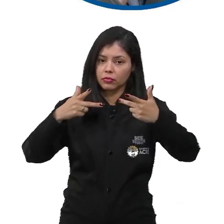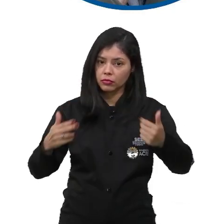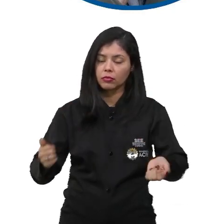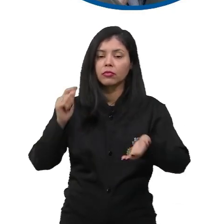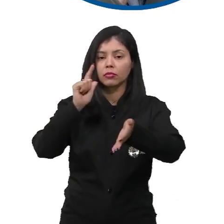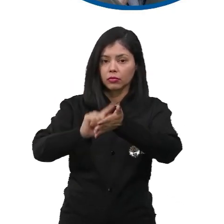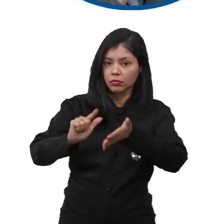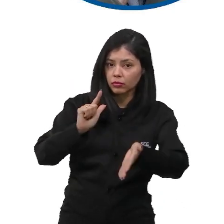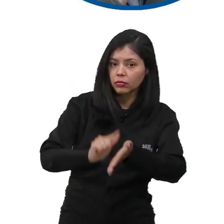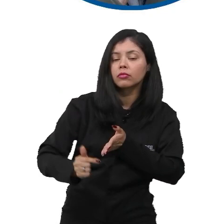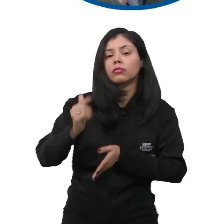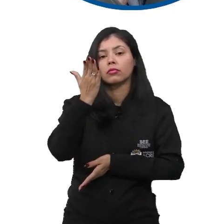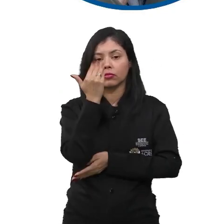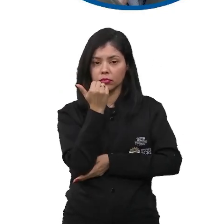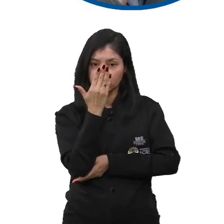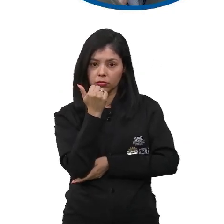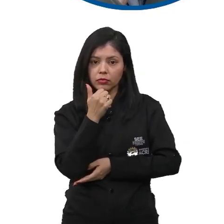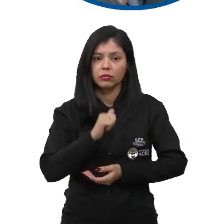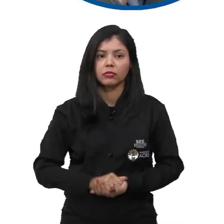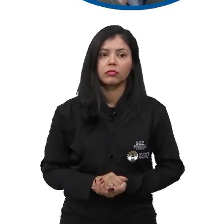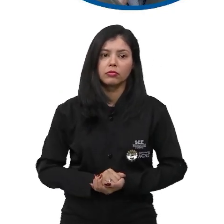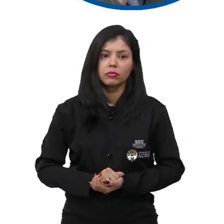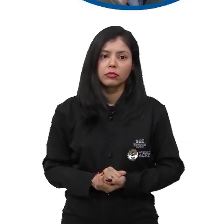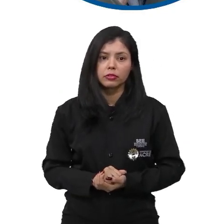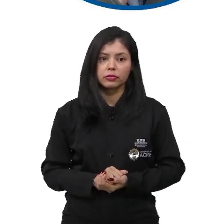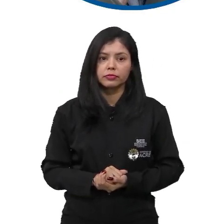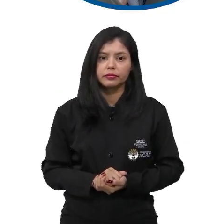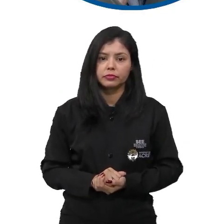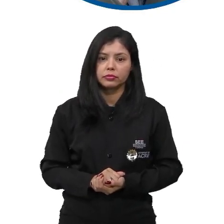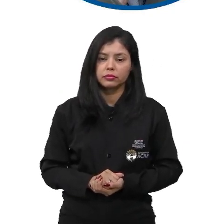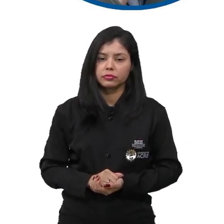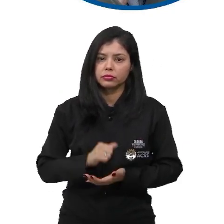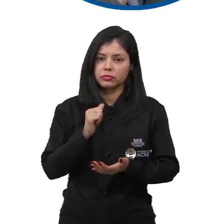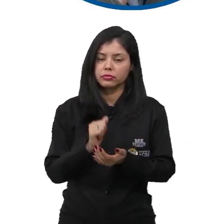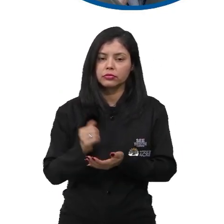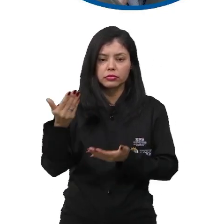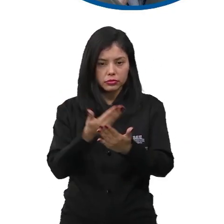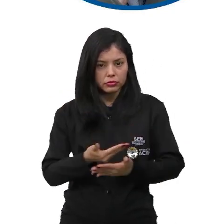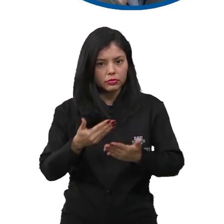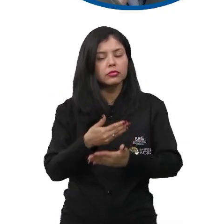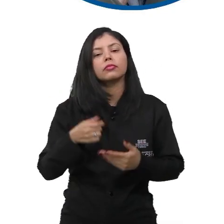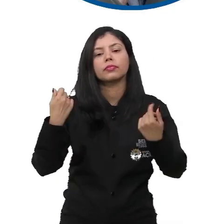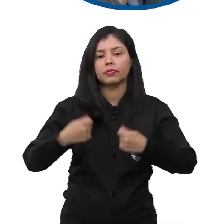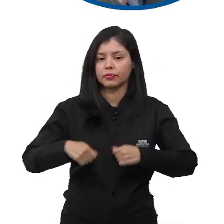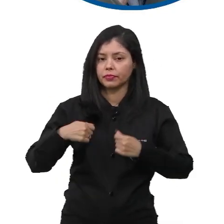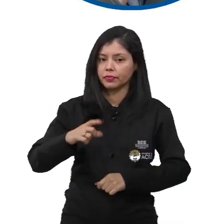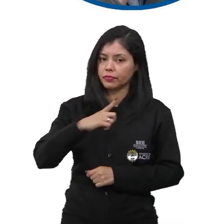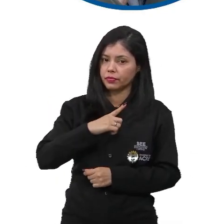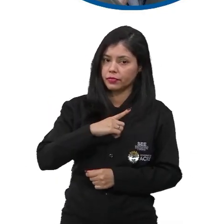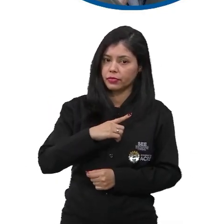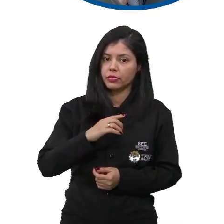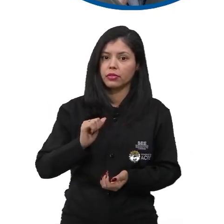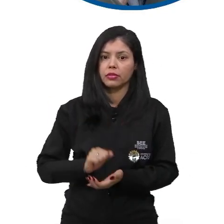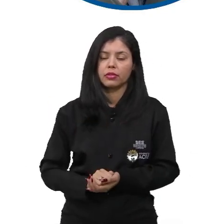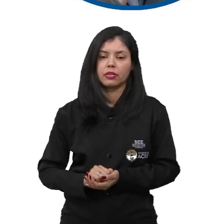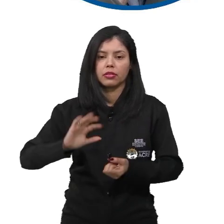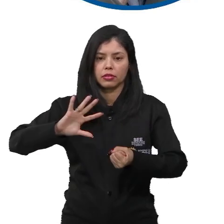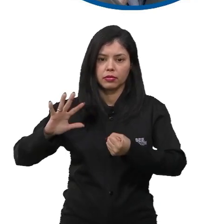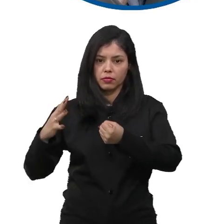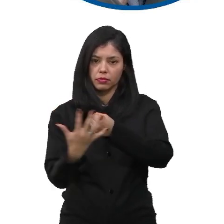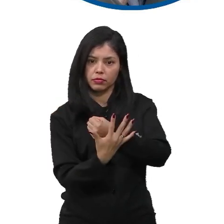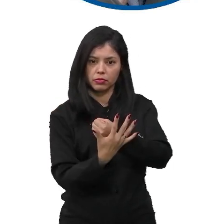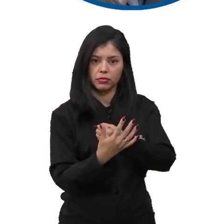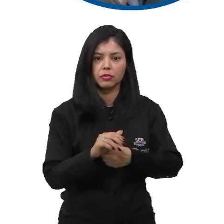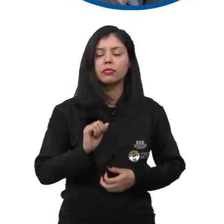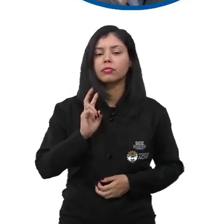né? Higienizando os objetos e também os alimentos. São aqueles cuidados que nós tínhamos ali no período da Covid, né?